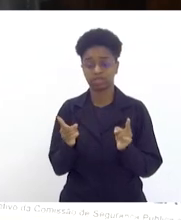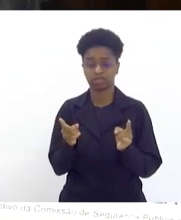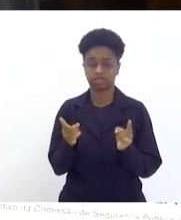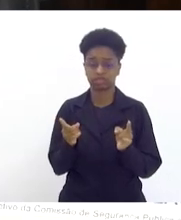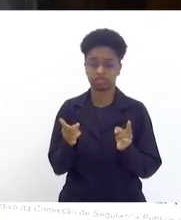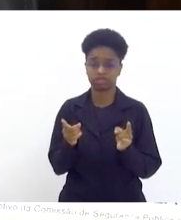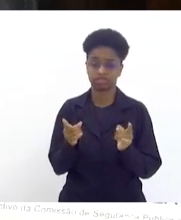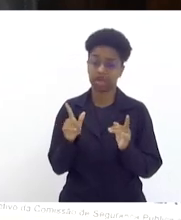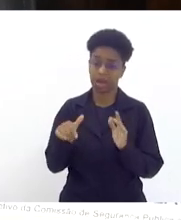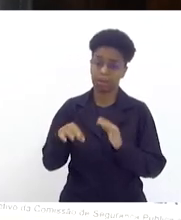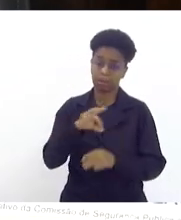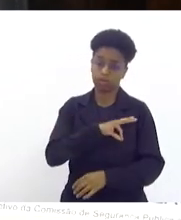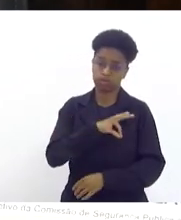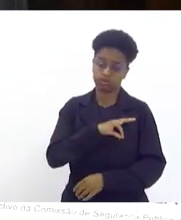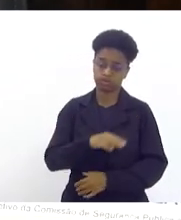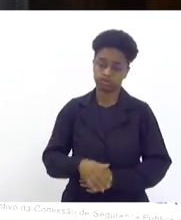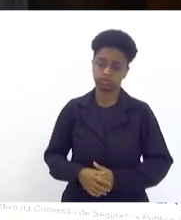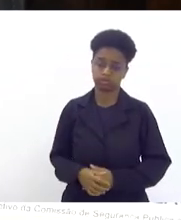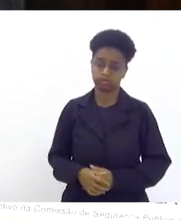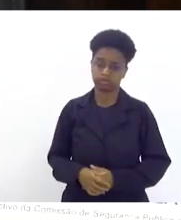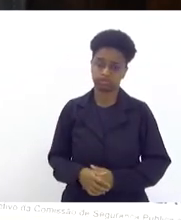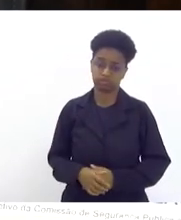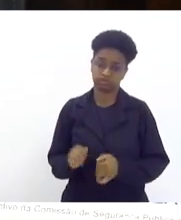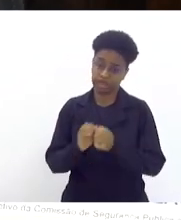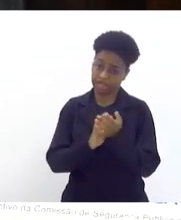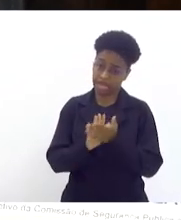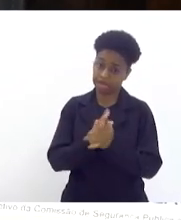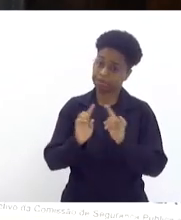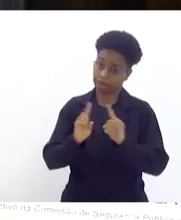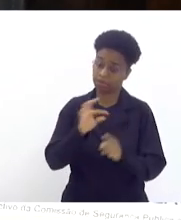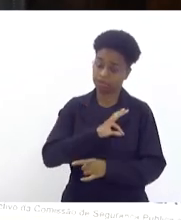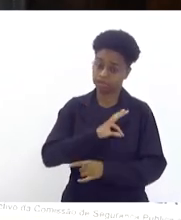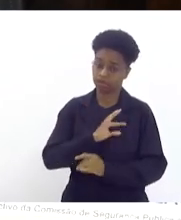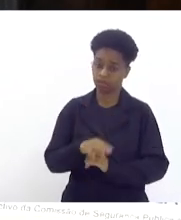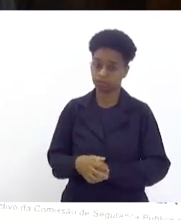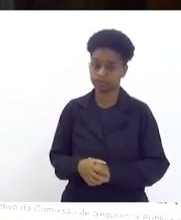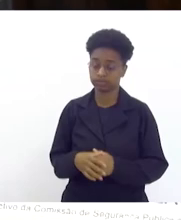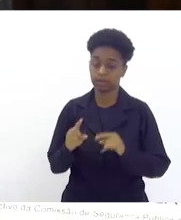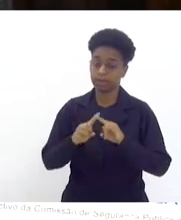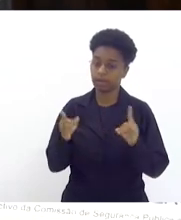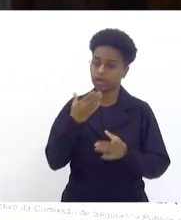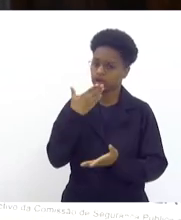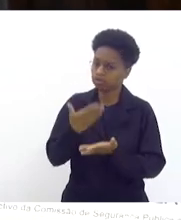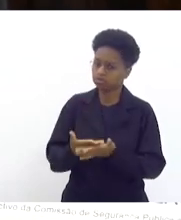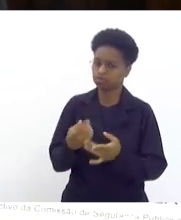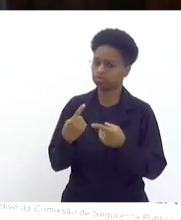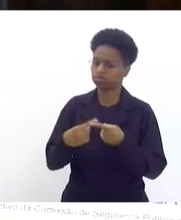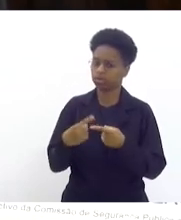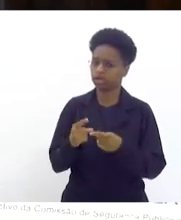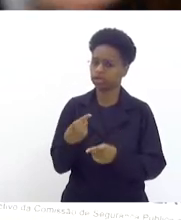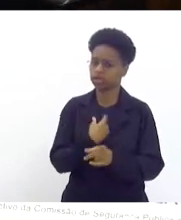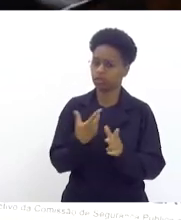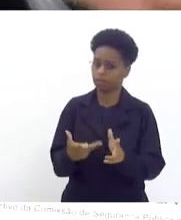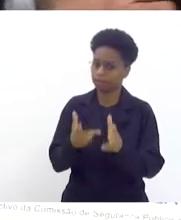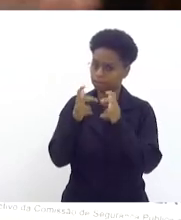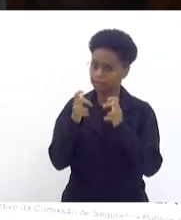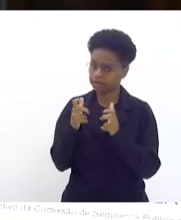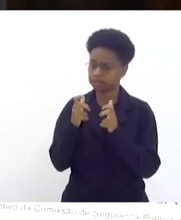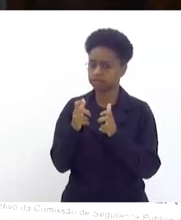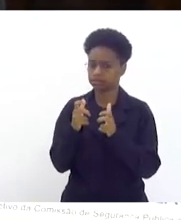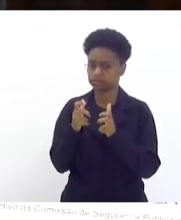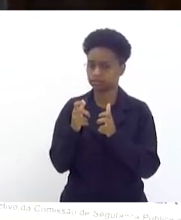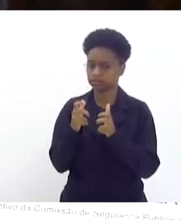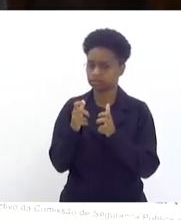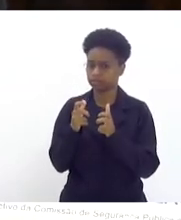é um é um policial incompetente mas é mas é impressionante a gente perceber que